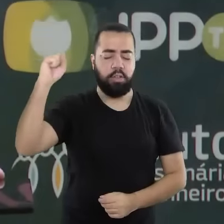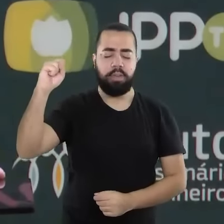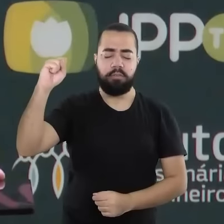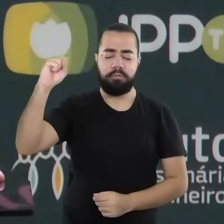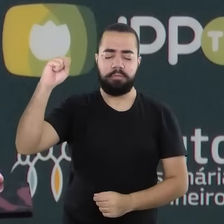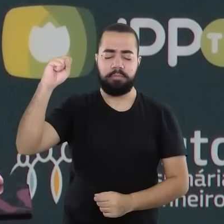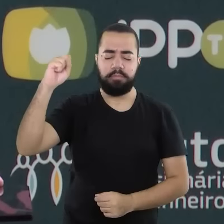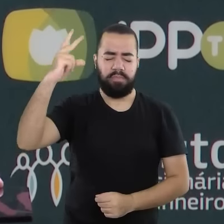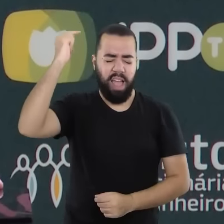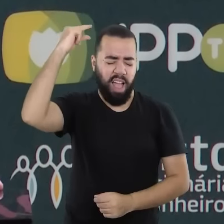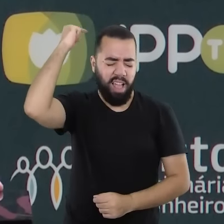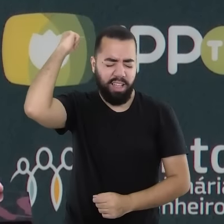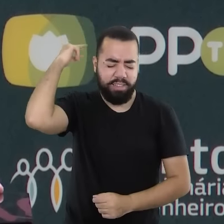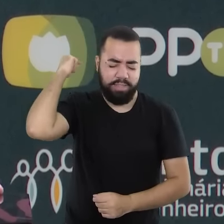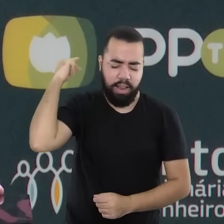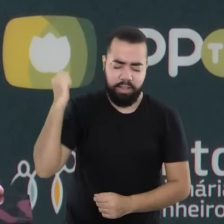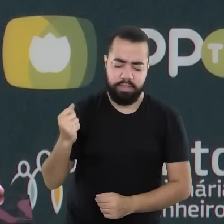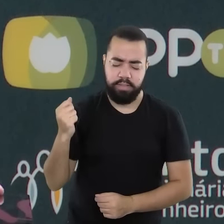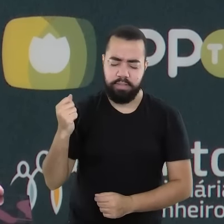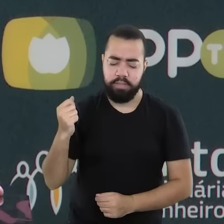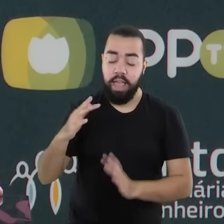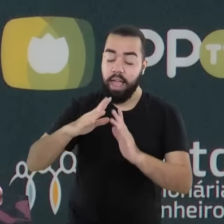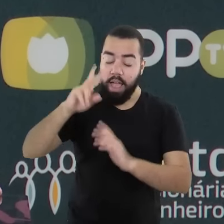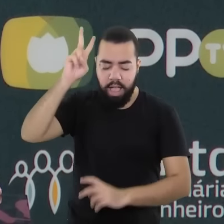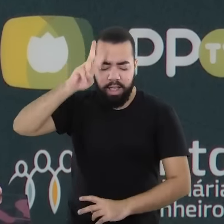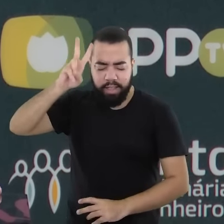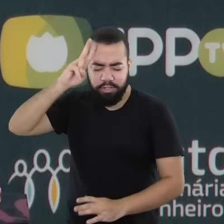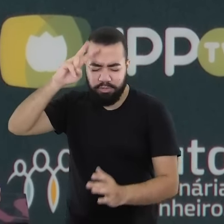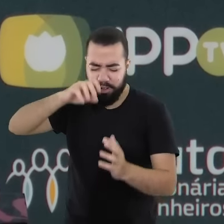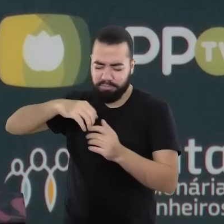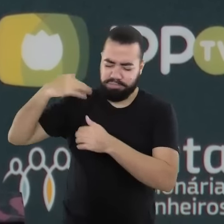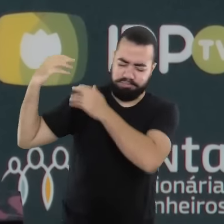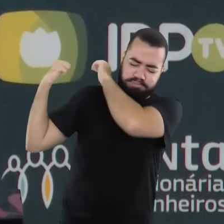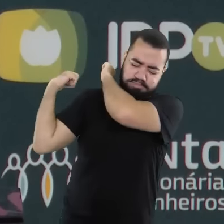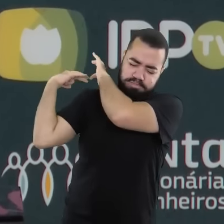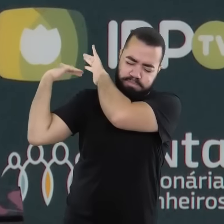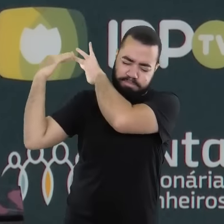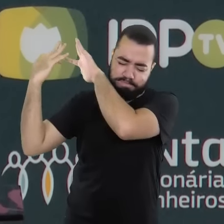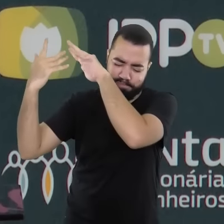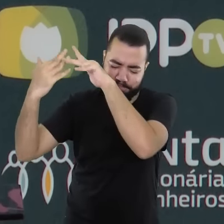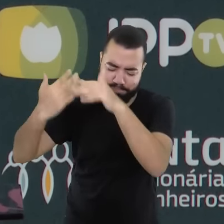essa promessa que tem sido, durante a história,